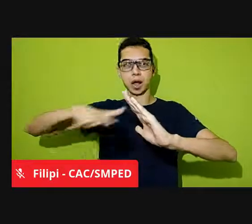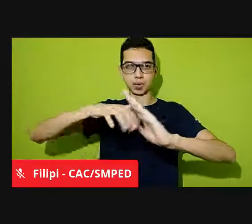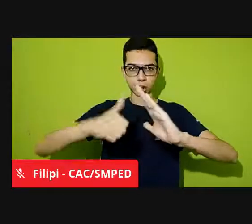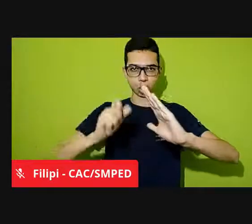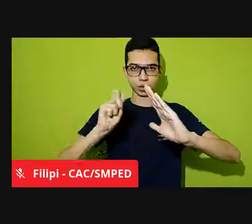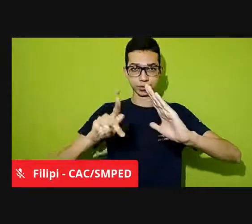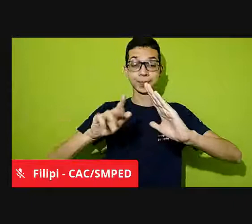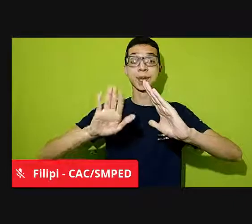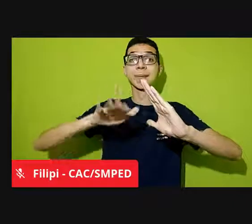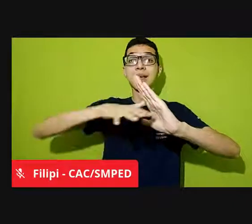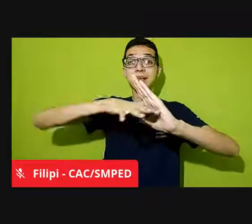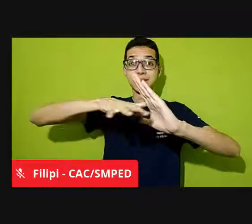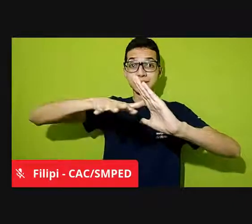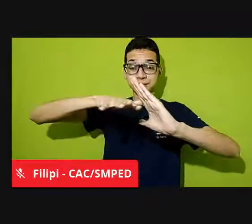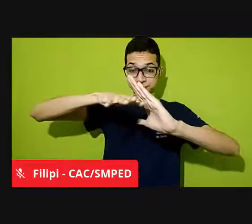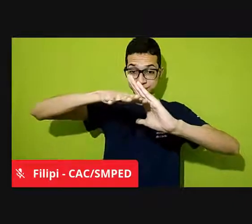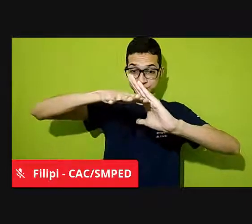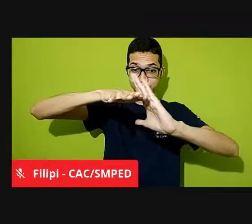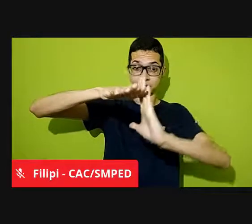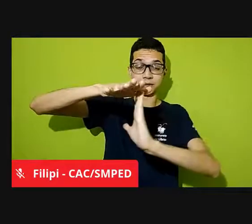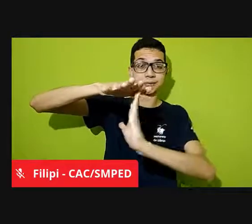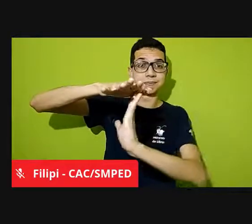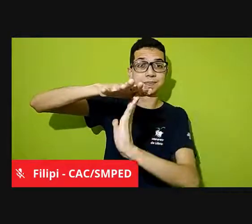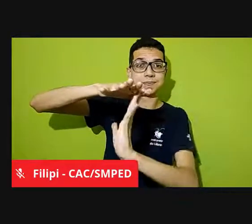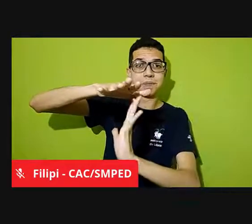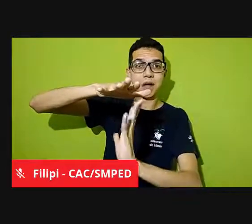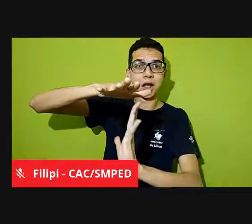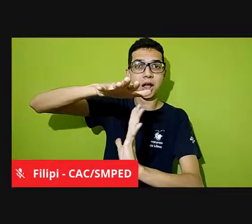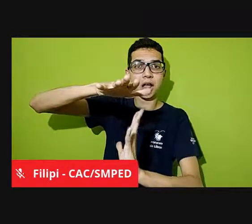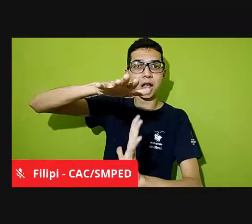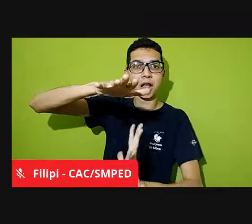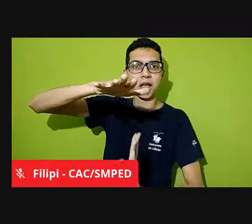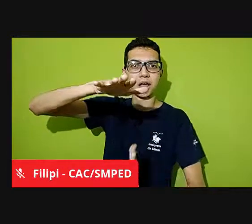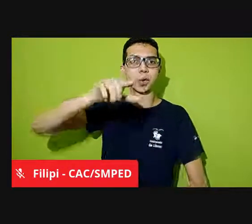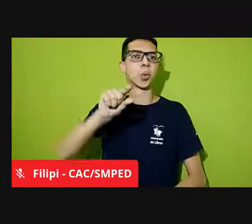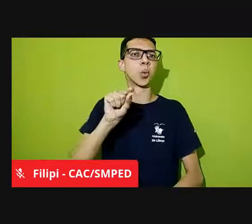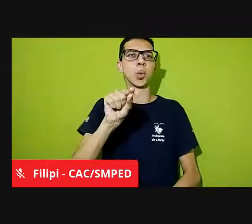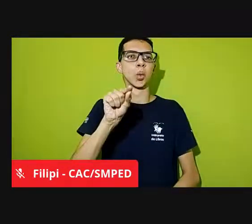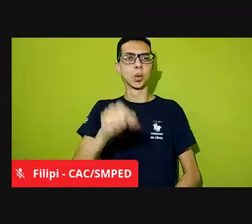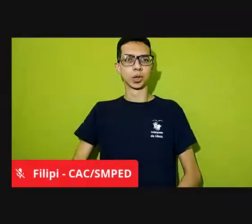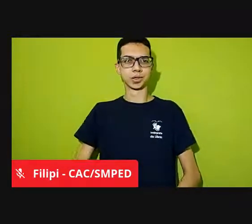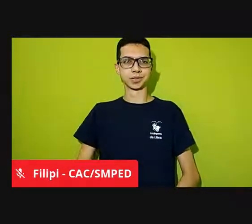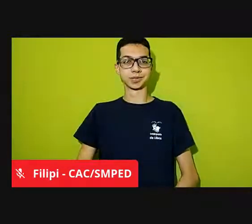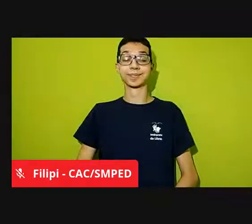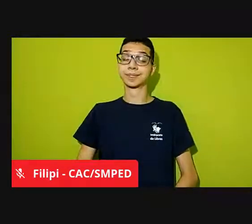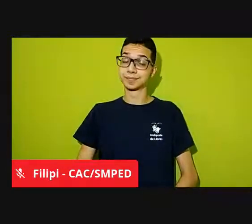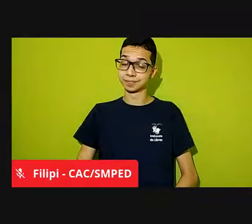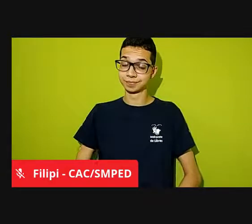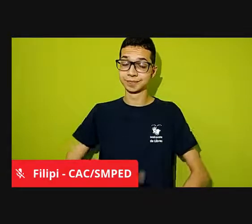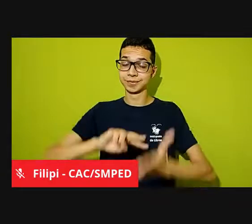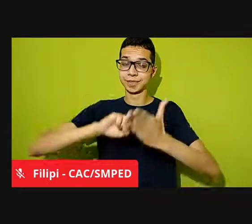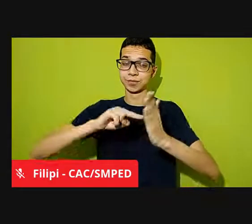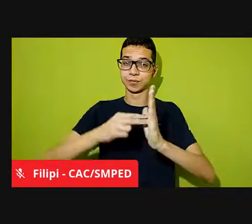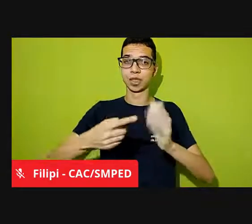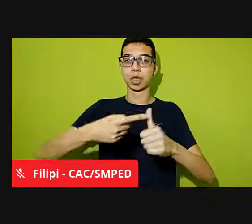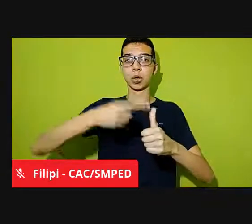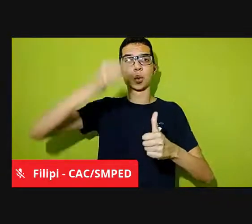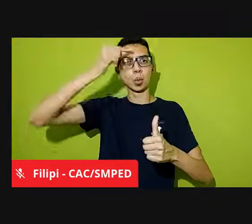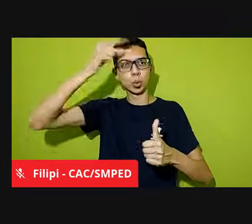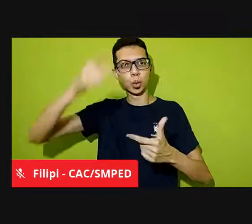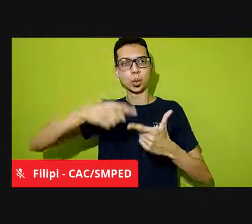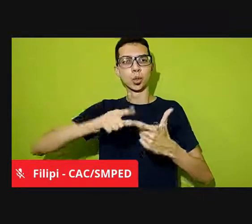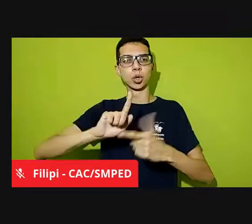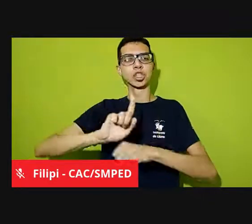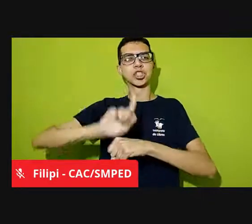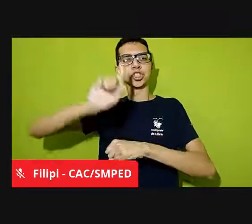precisa desconstruir, de novo, né, a ideia dos modelos hegemônicos, né, de cultura, de gestão, e